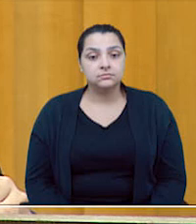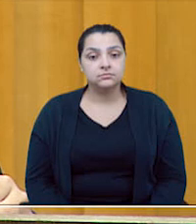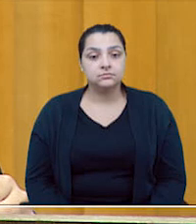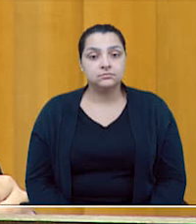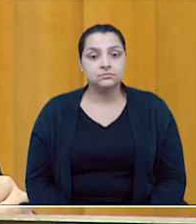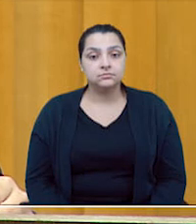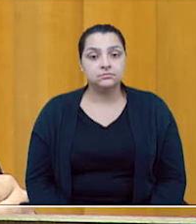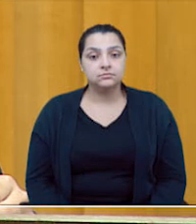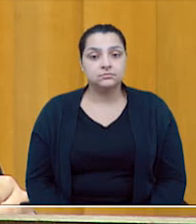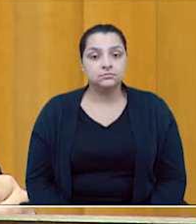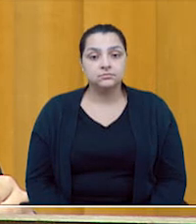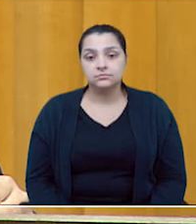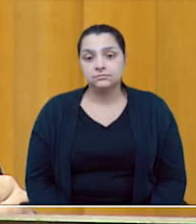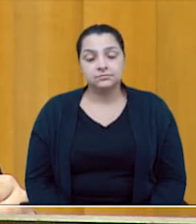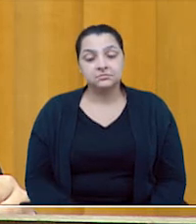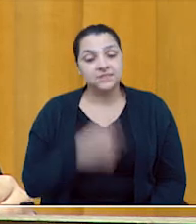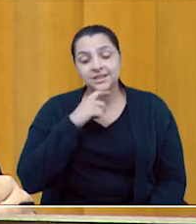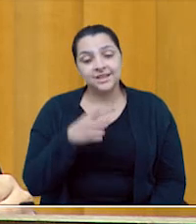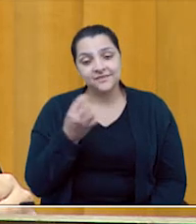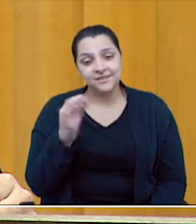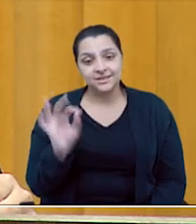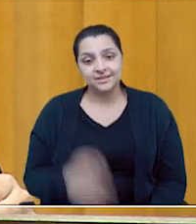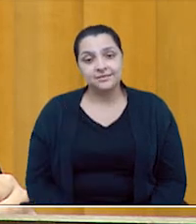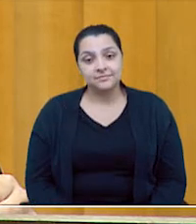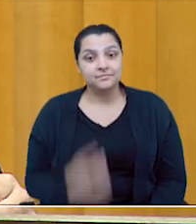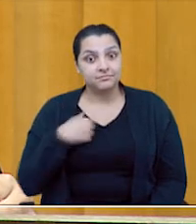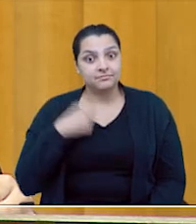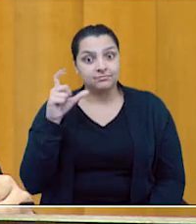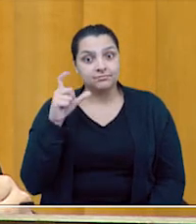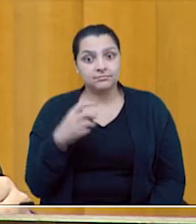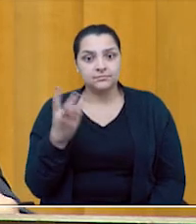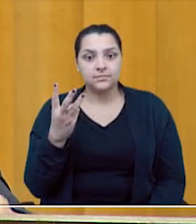Ninguém vai acertar, mas eu me assustei também, 3%.